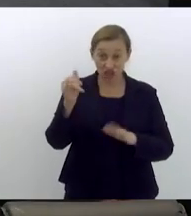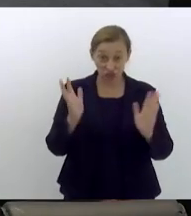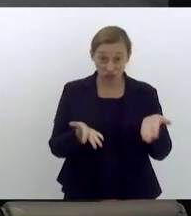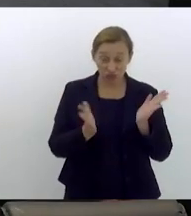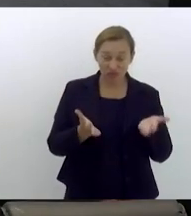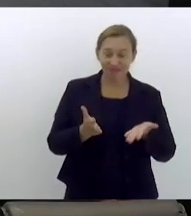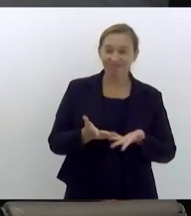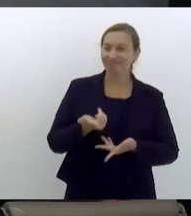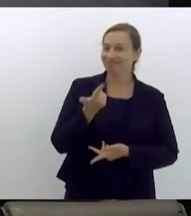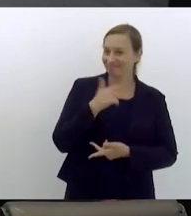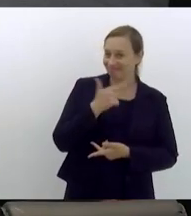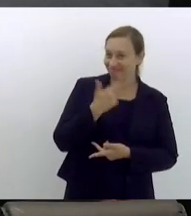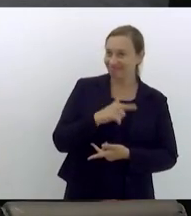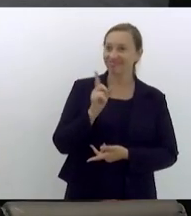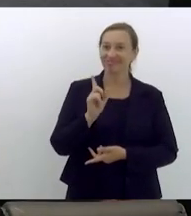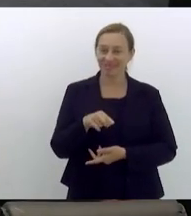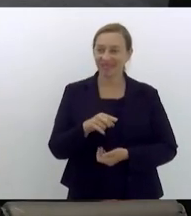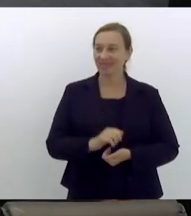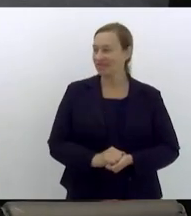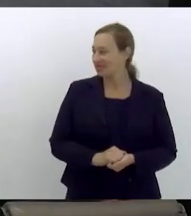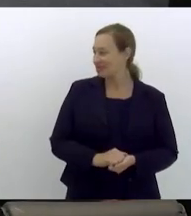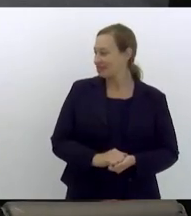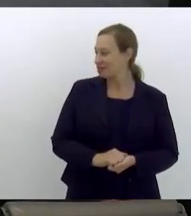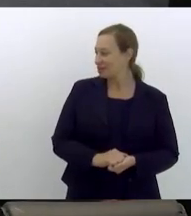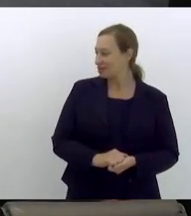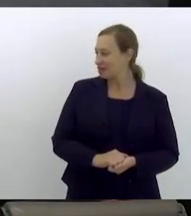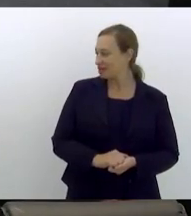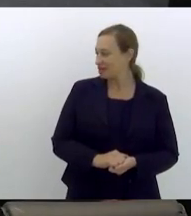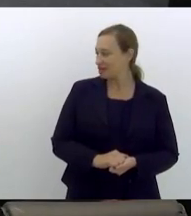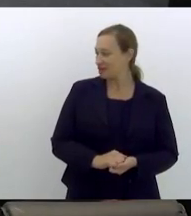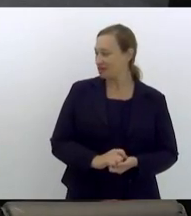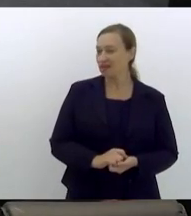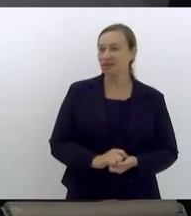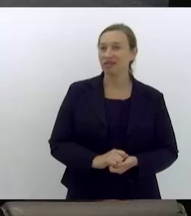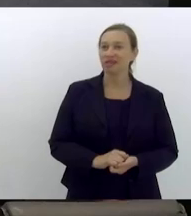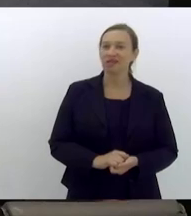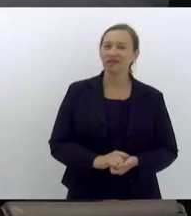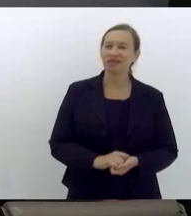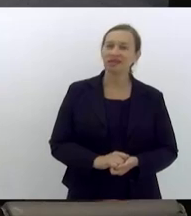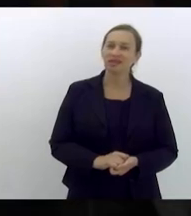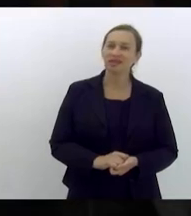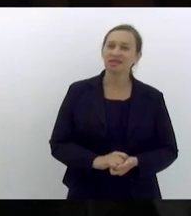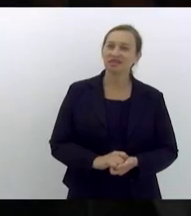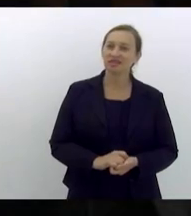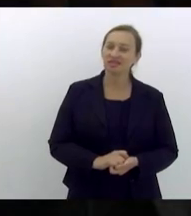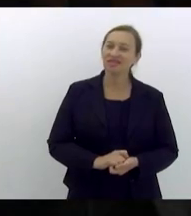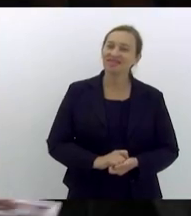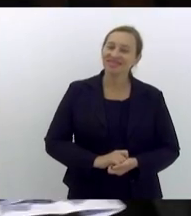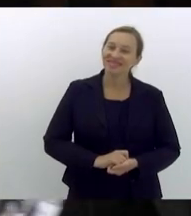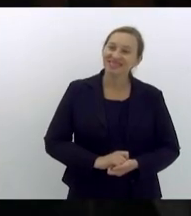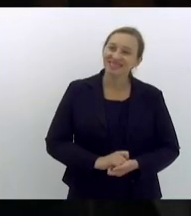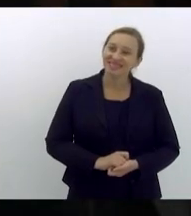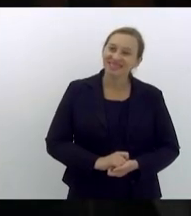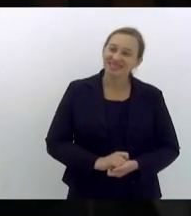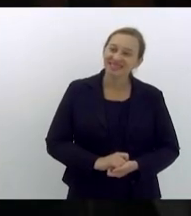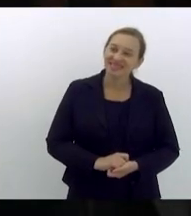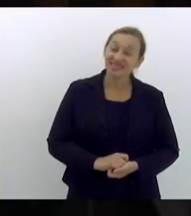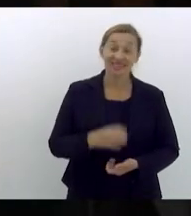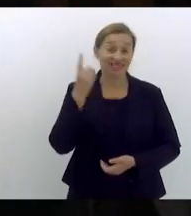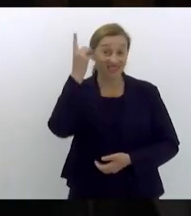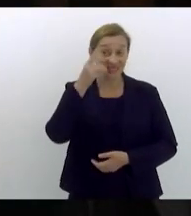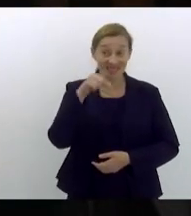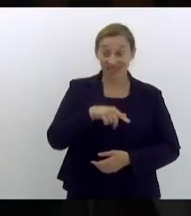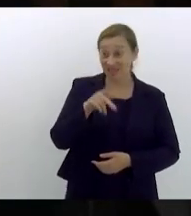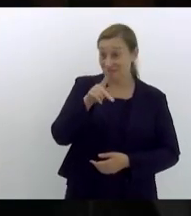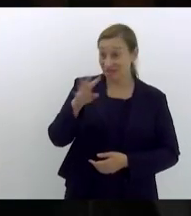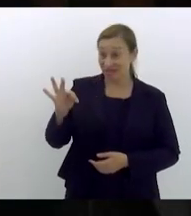e é engraçado né a gente vem falar sobre saúde a pessoa que defende tanta saúde tem dados aqui do